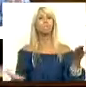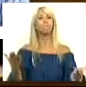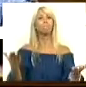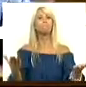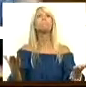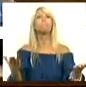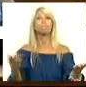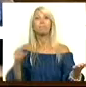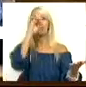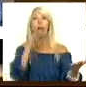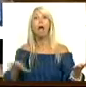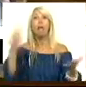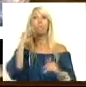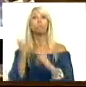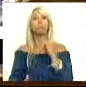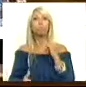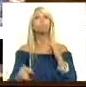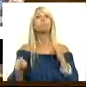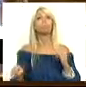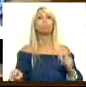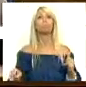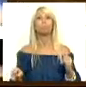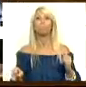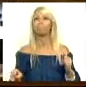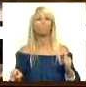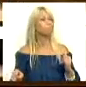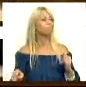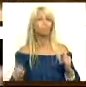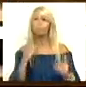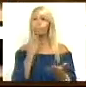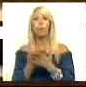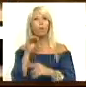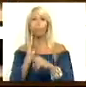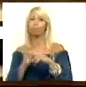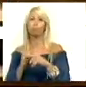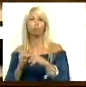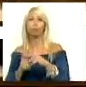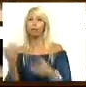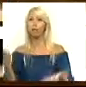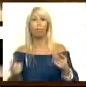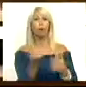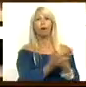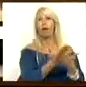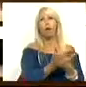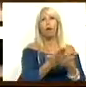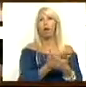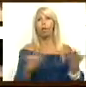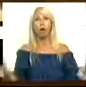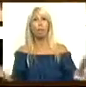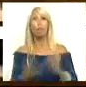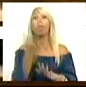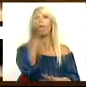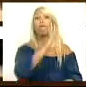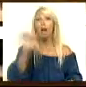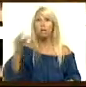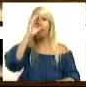ambientais comportam um risco que não é compensado, digamos assim, pelo efeito económico, designadamente na França e na Bulgária, mas